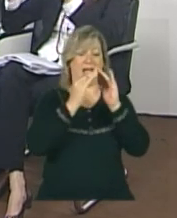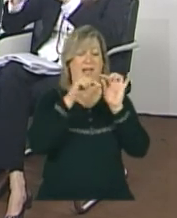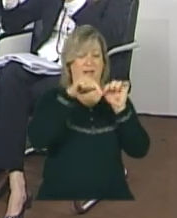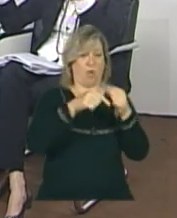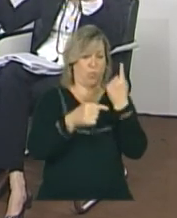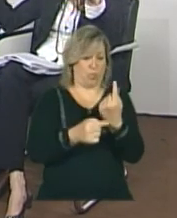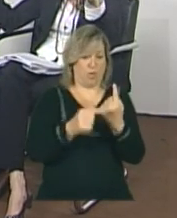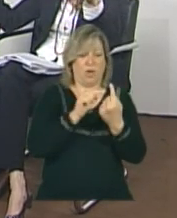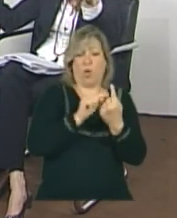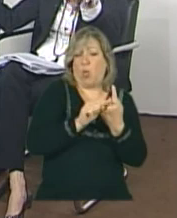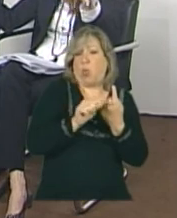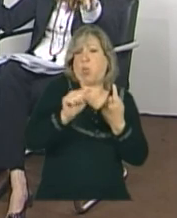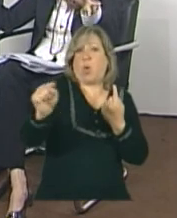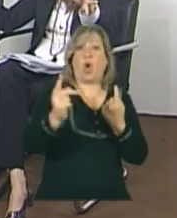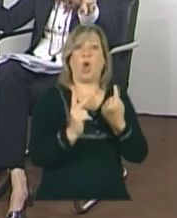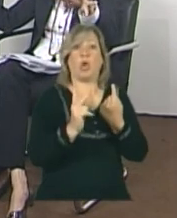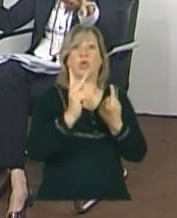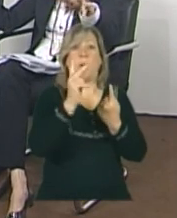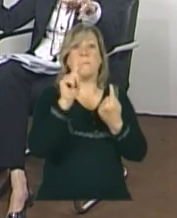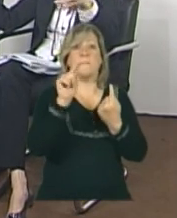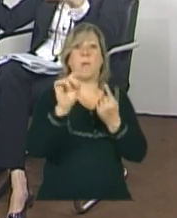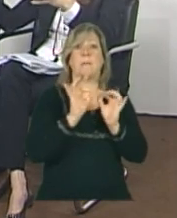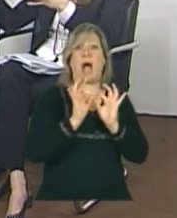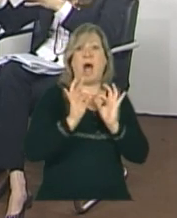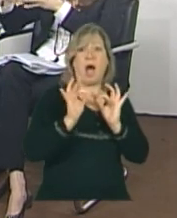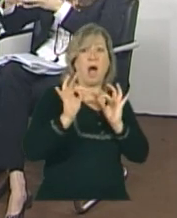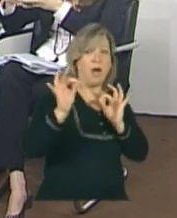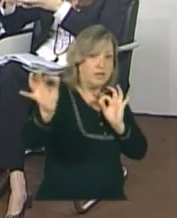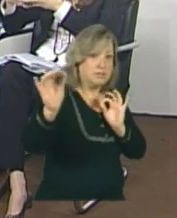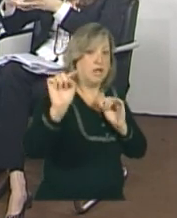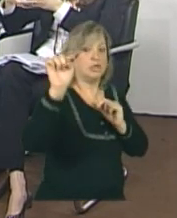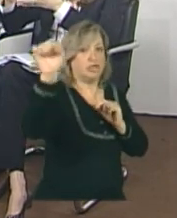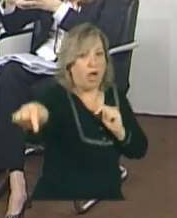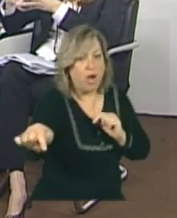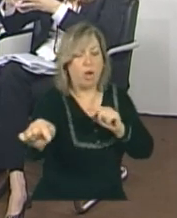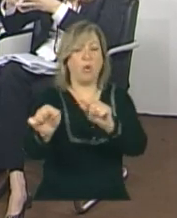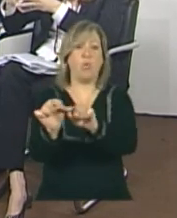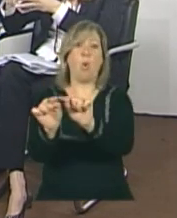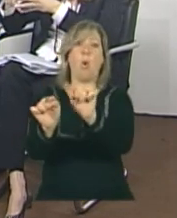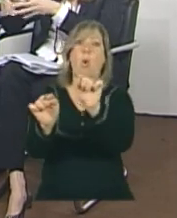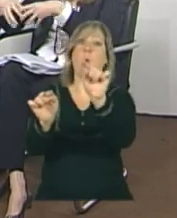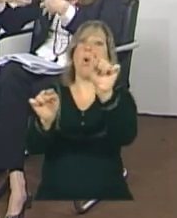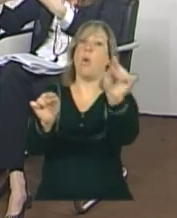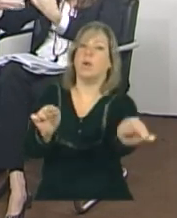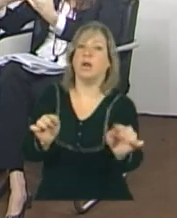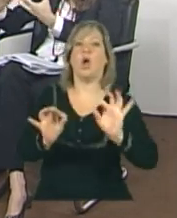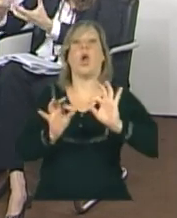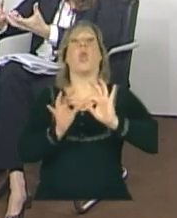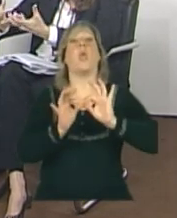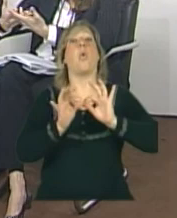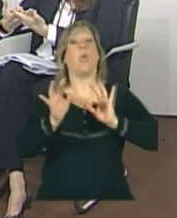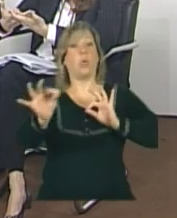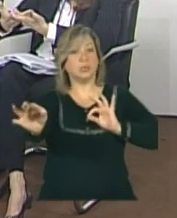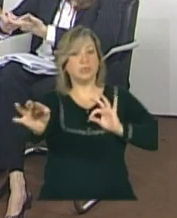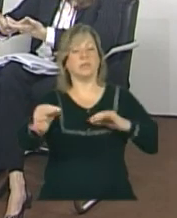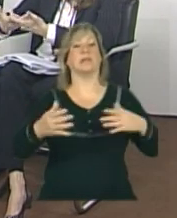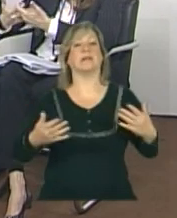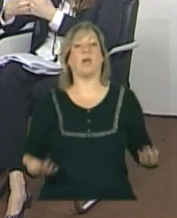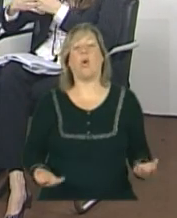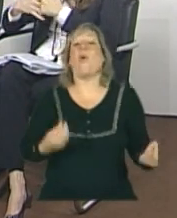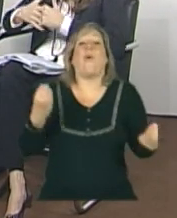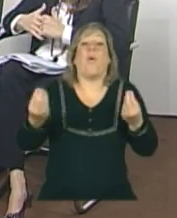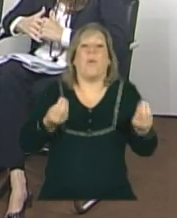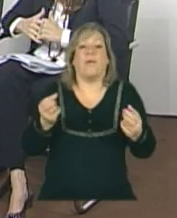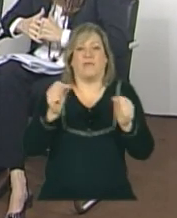outras têm 2 quilômetros de distância uma da outra. Então, como é que eu vou fazer a operacionalização desses serviços que,